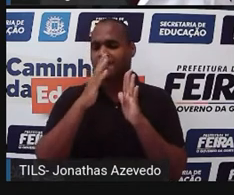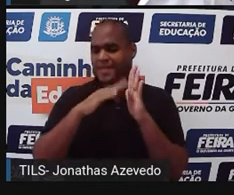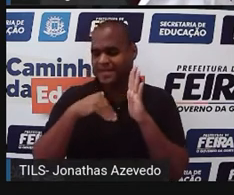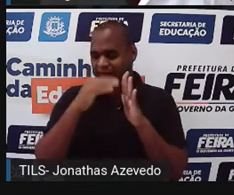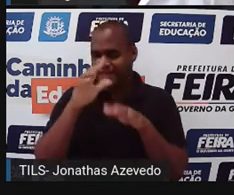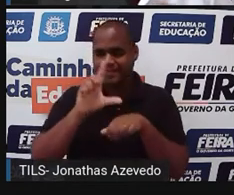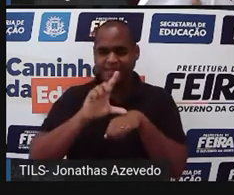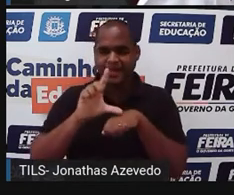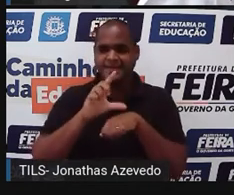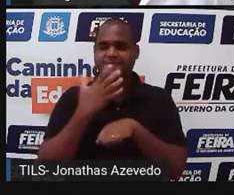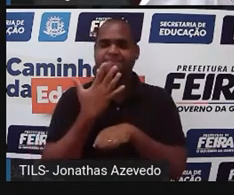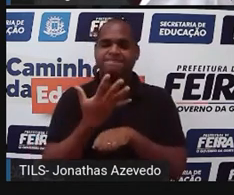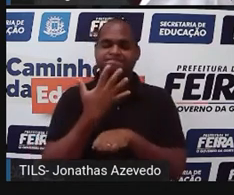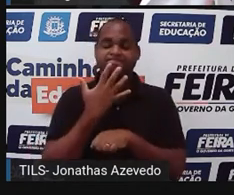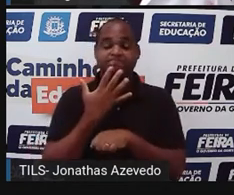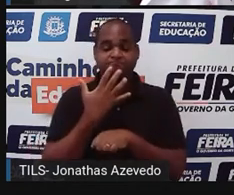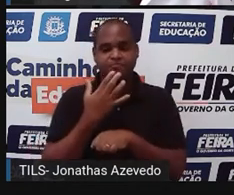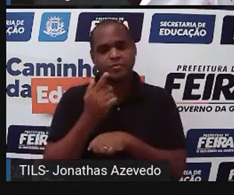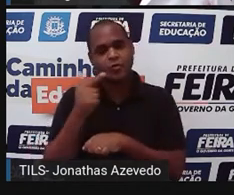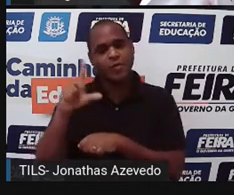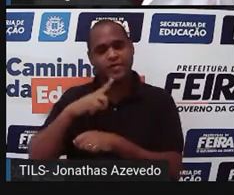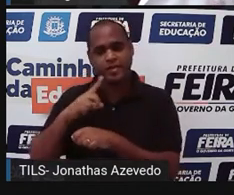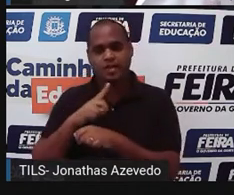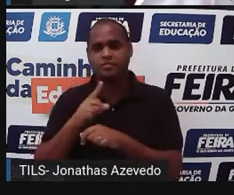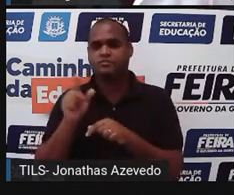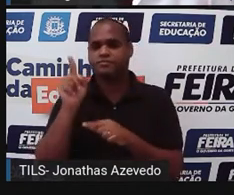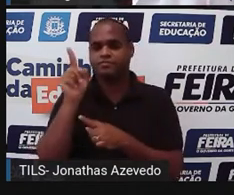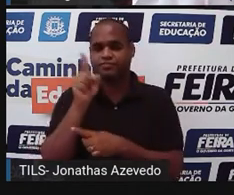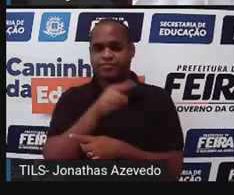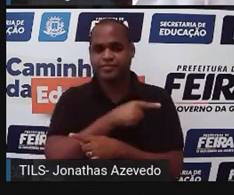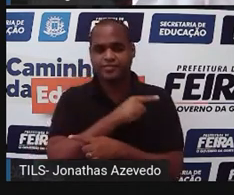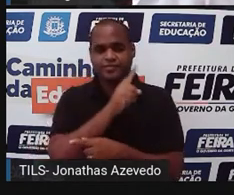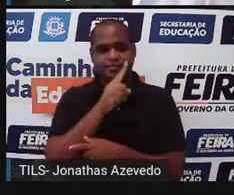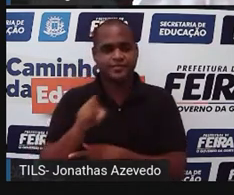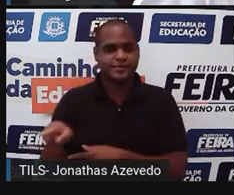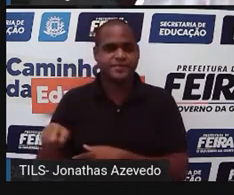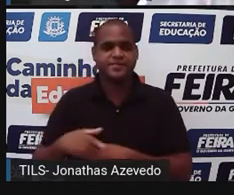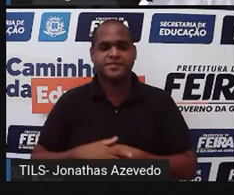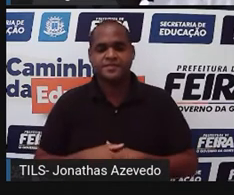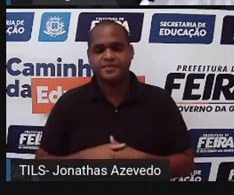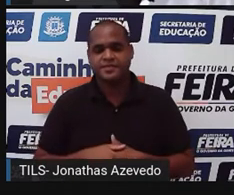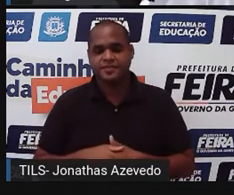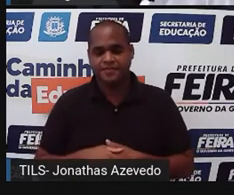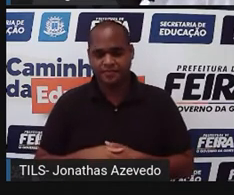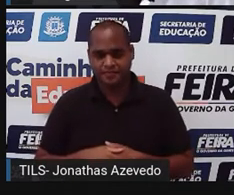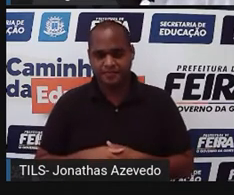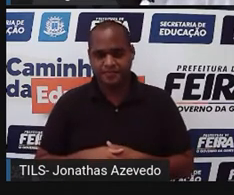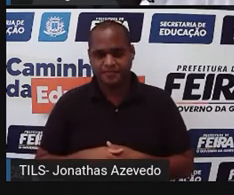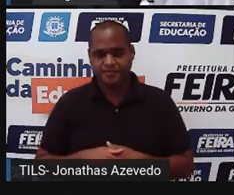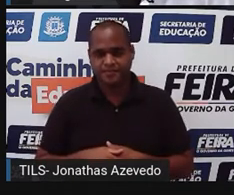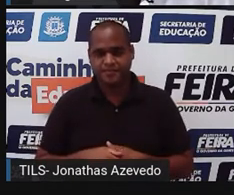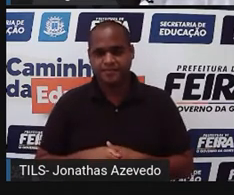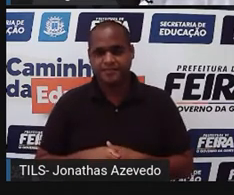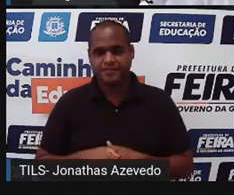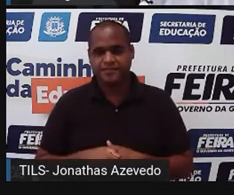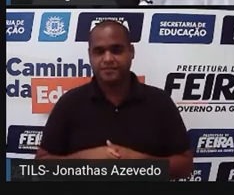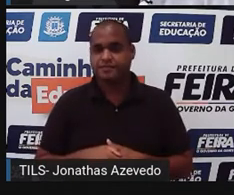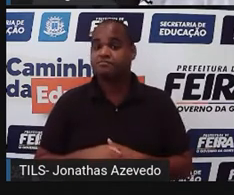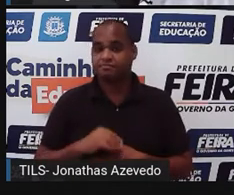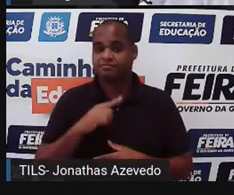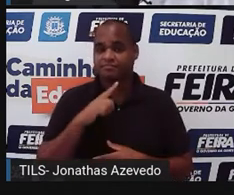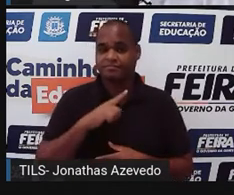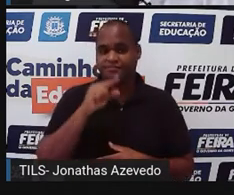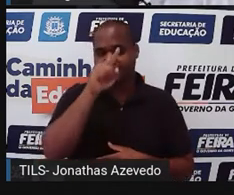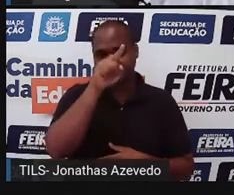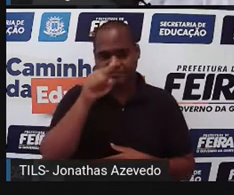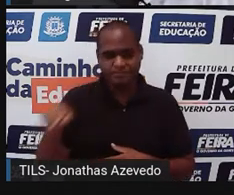meu tá ali na cor lilás e depois com a diagonal certo e se você escolheu essa diagonal vai passar